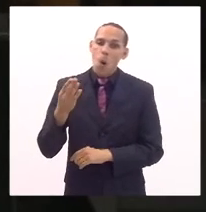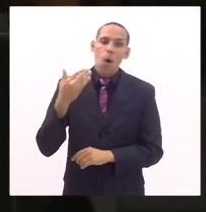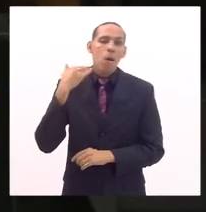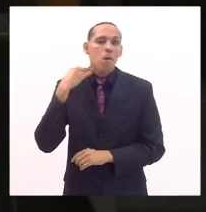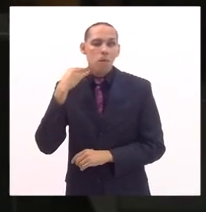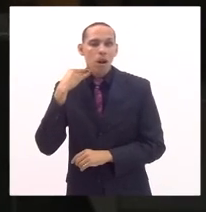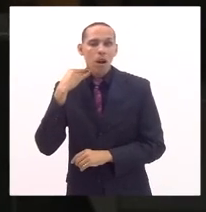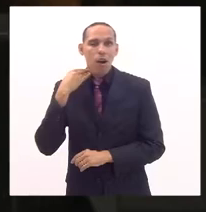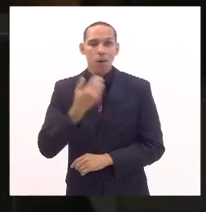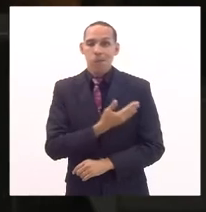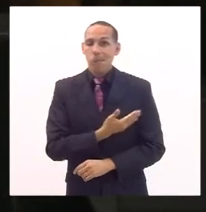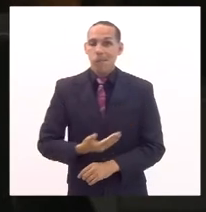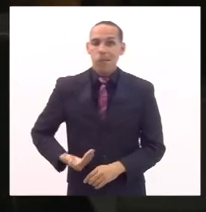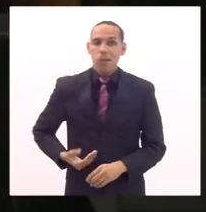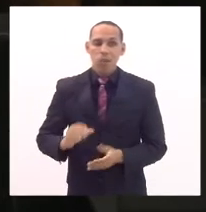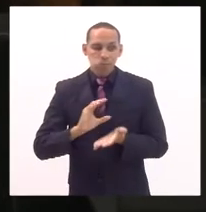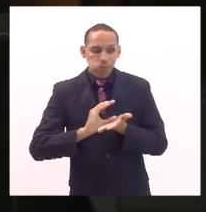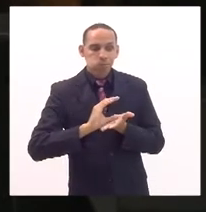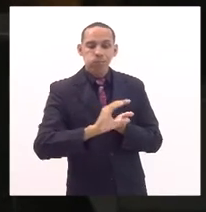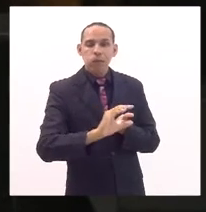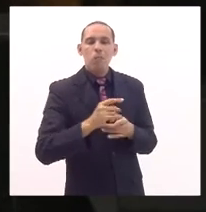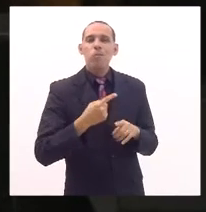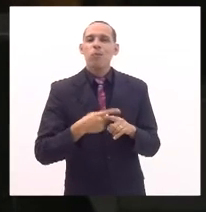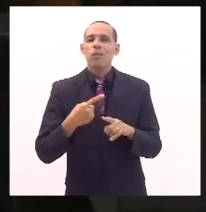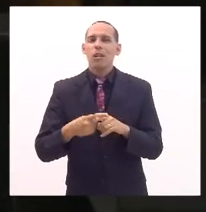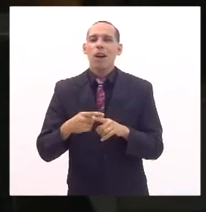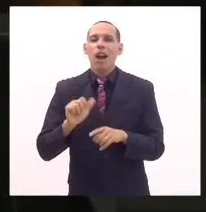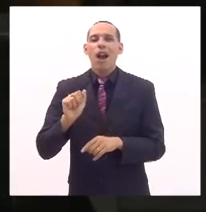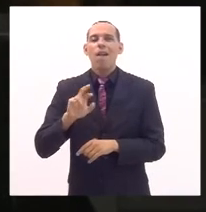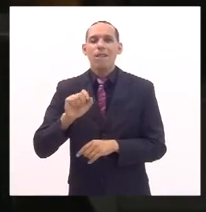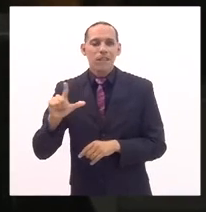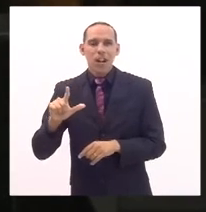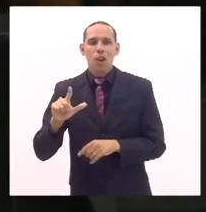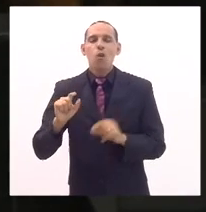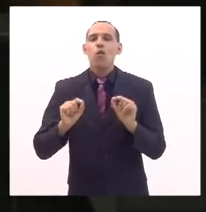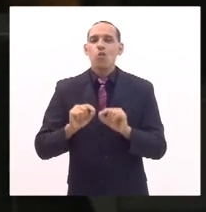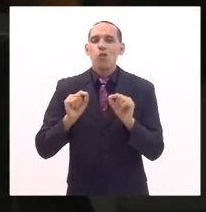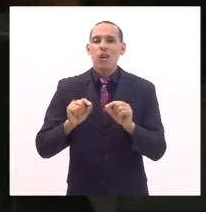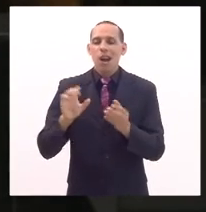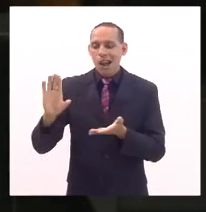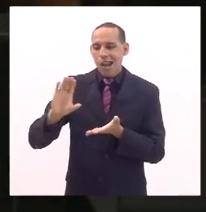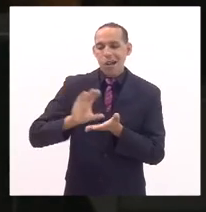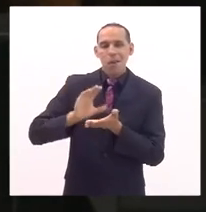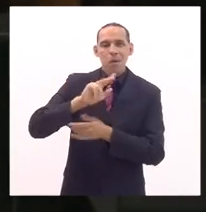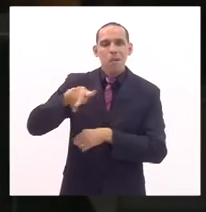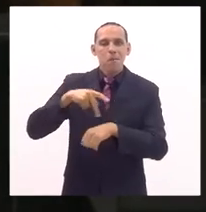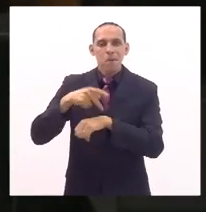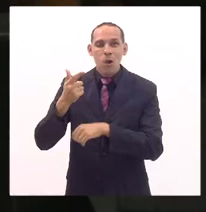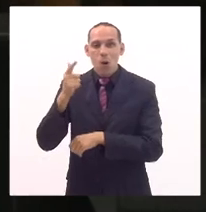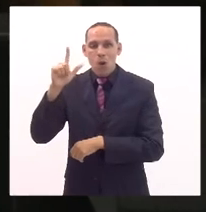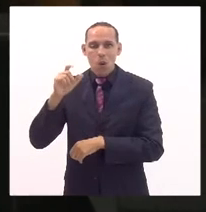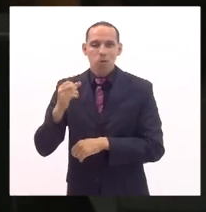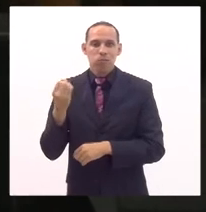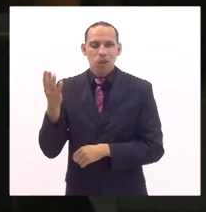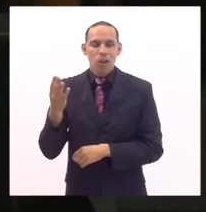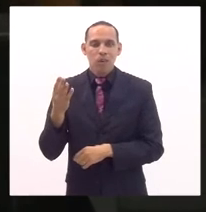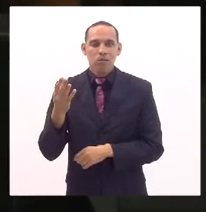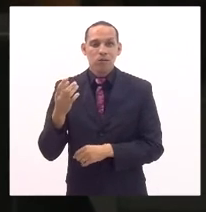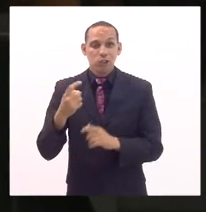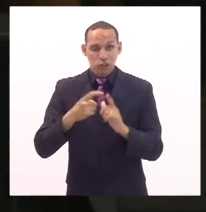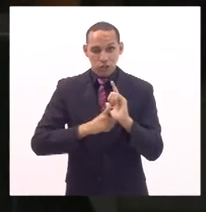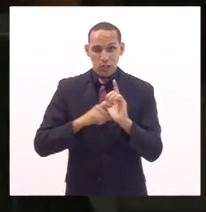HBO os bancos públicos emprestaram porque deram aval empréstimo internacional e o total da